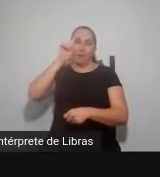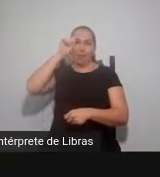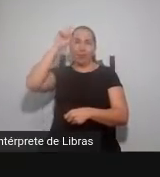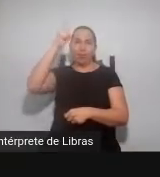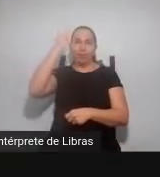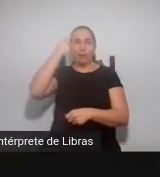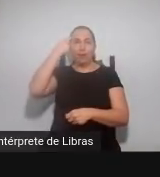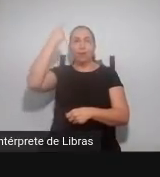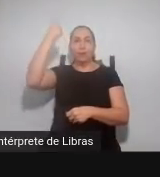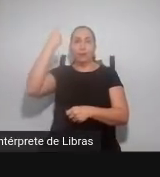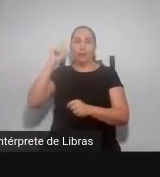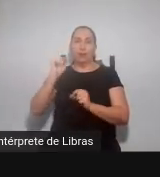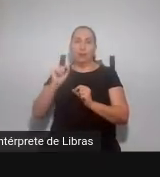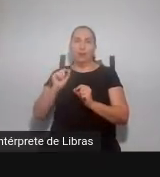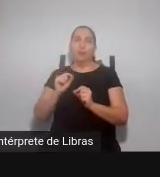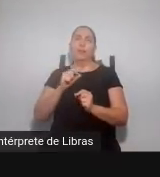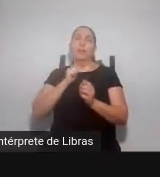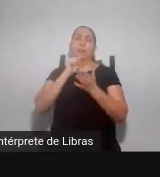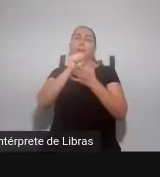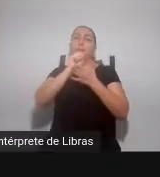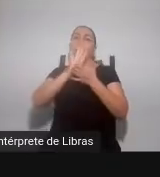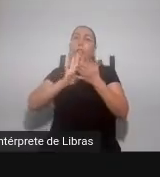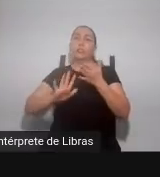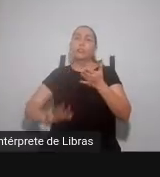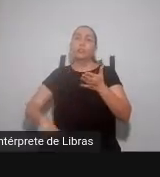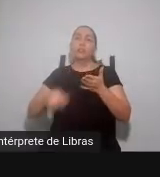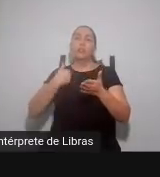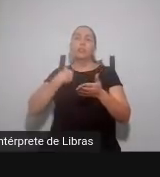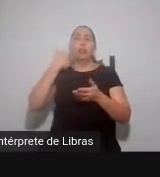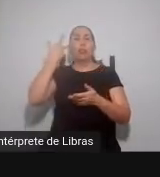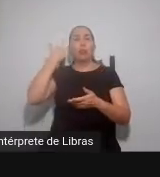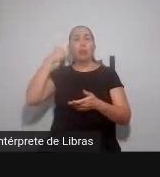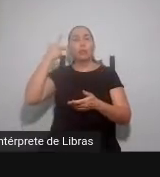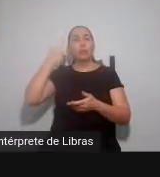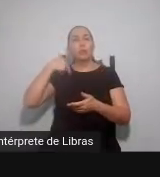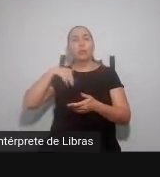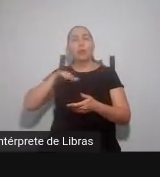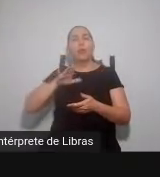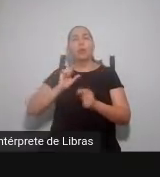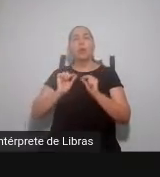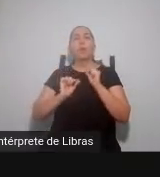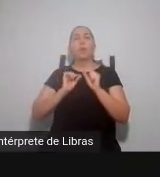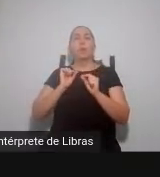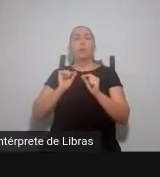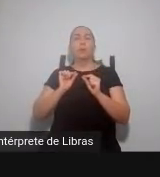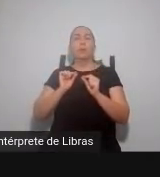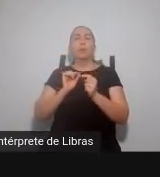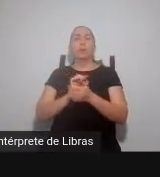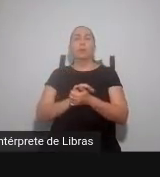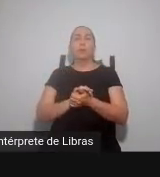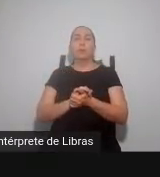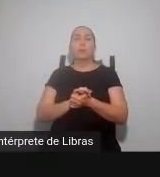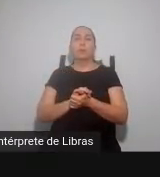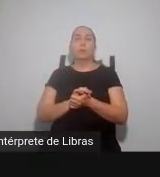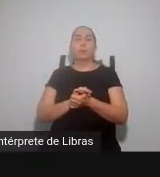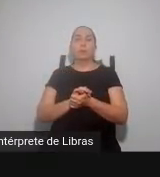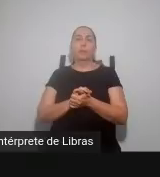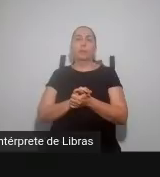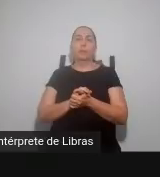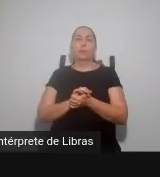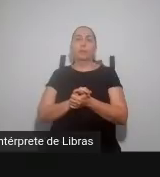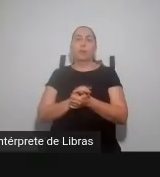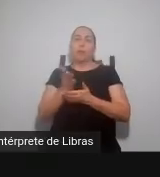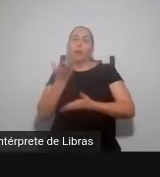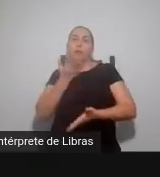essas atividades comuns em que, e eu sei que muita gente faz isso, em que a gente vem envolvendo